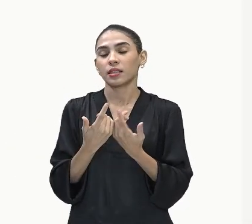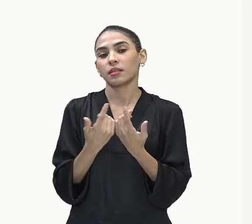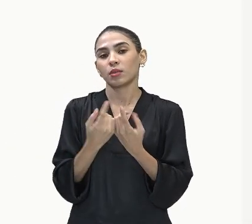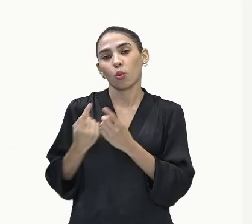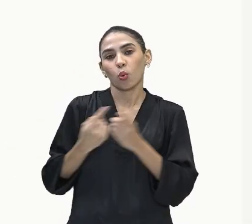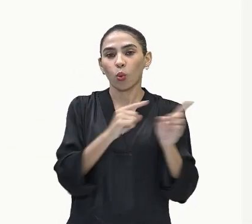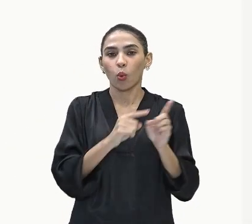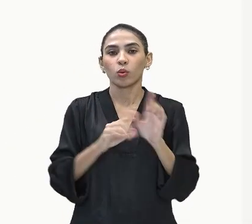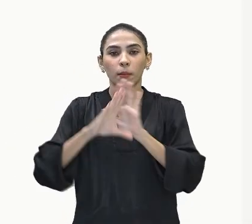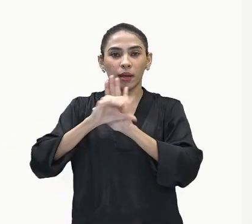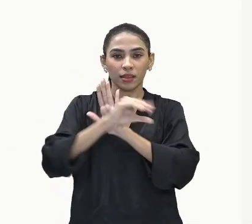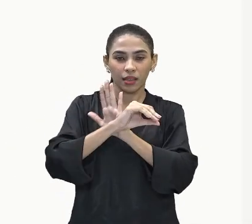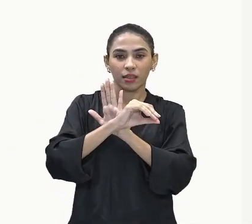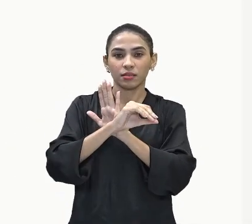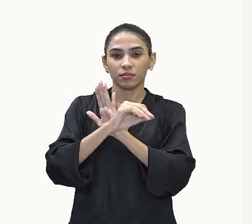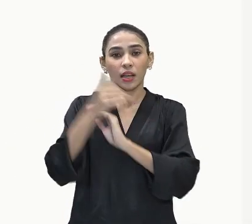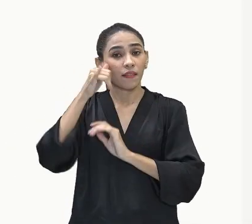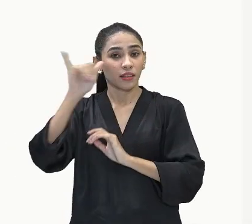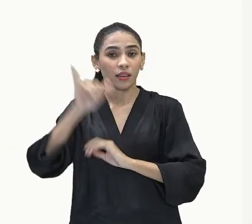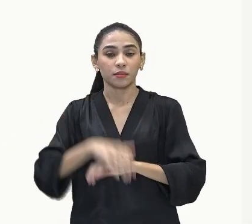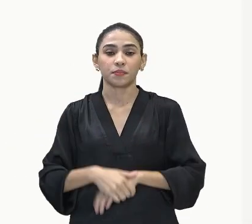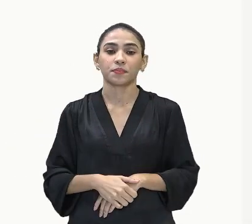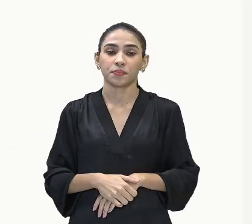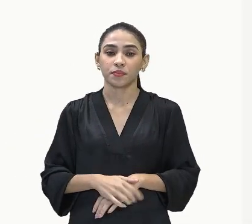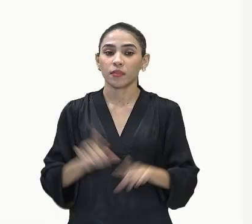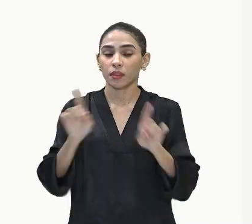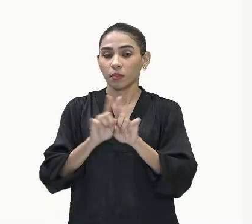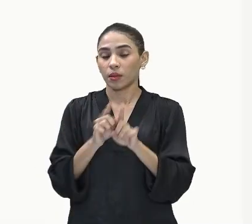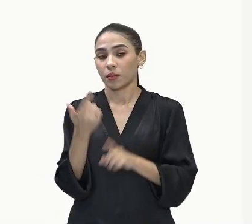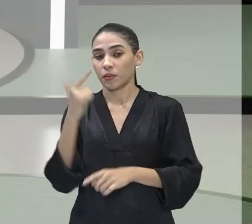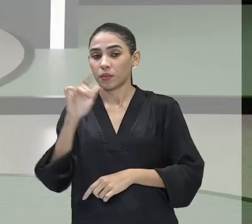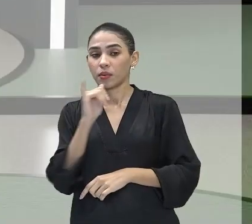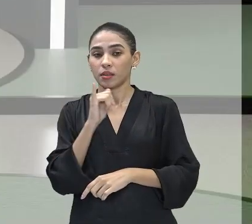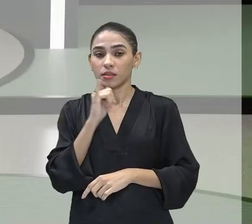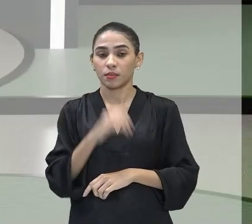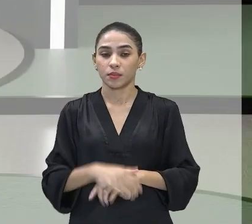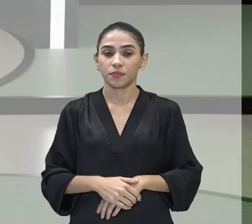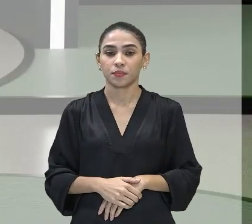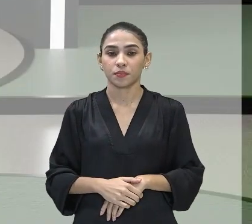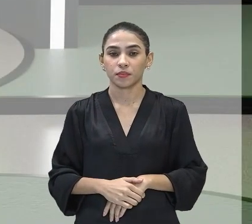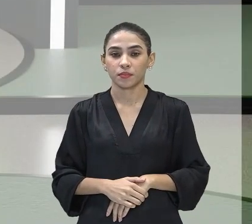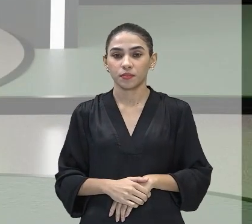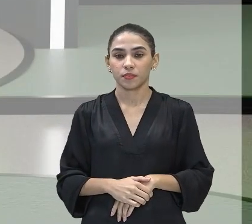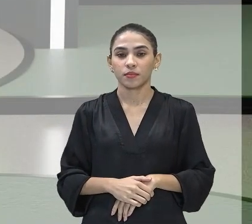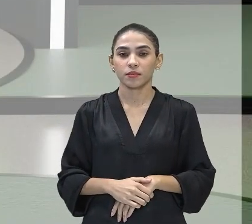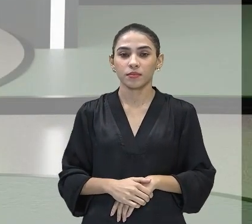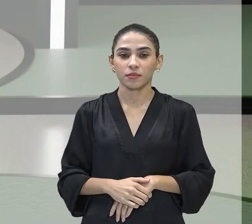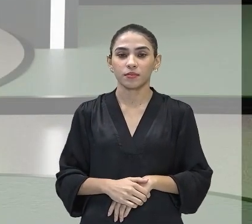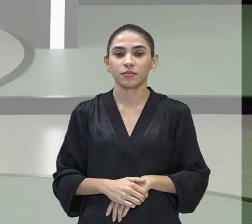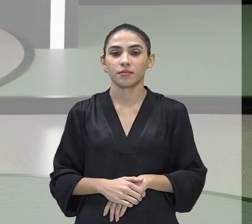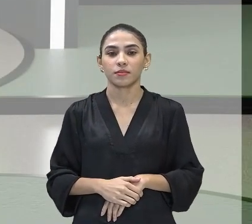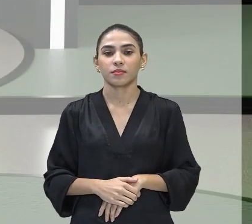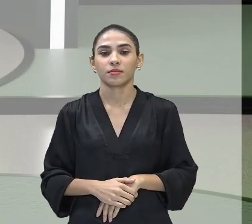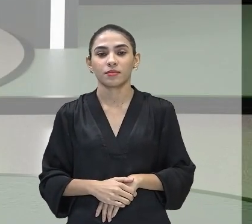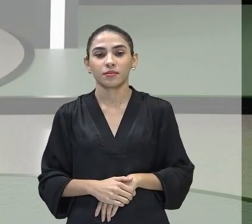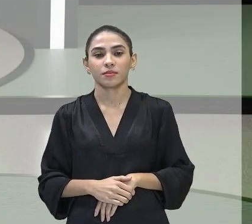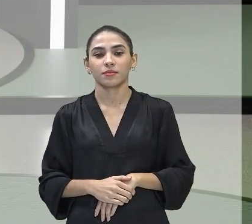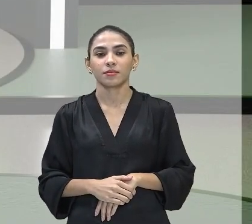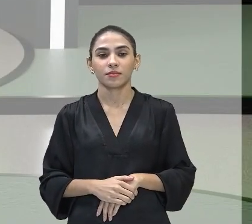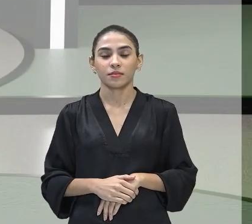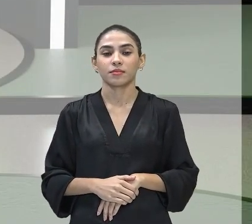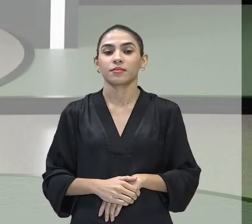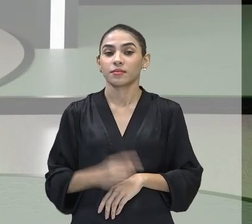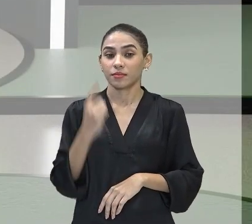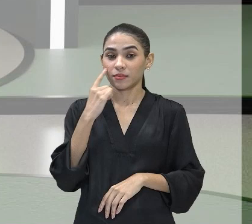as baas trouxemos também um outro exemplo olha só nesse caso aqui a gente vai